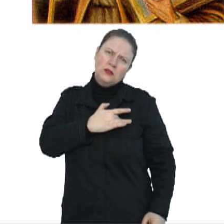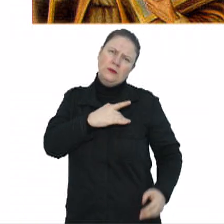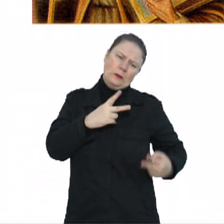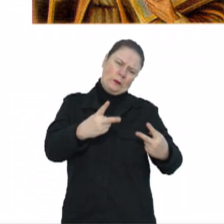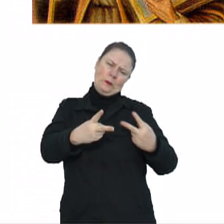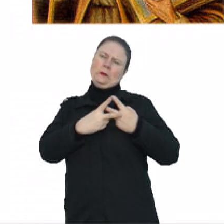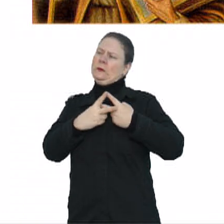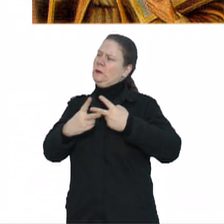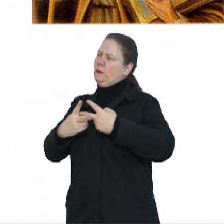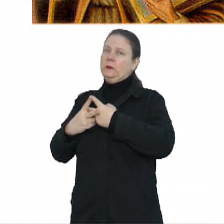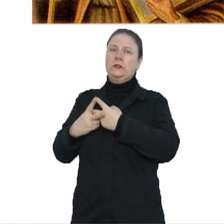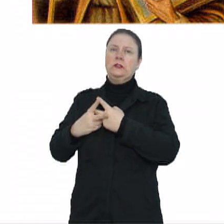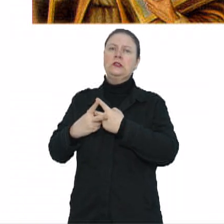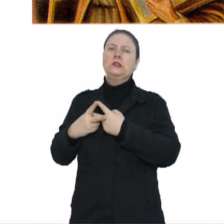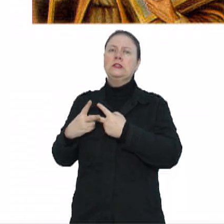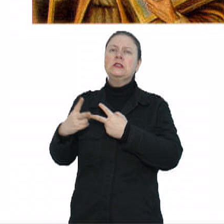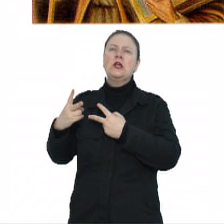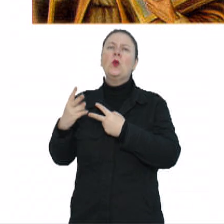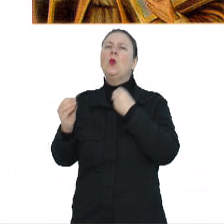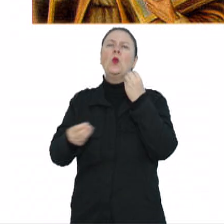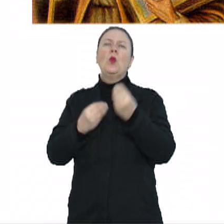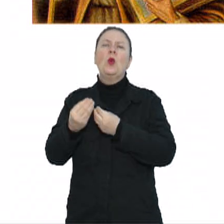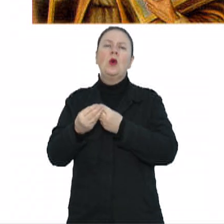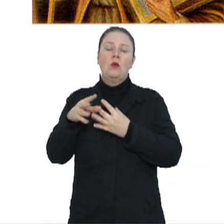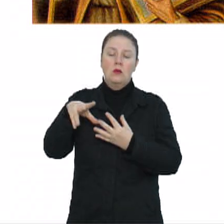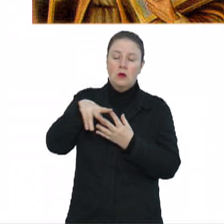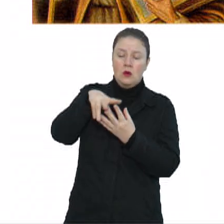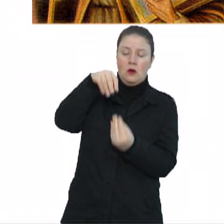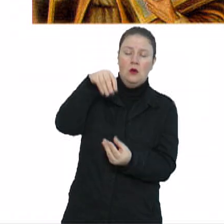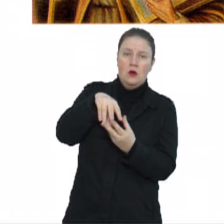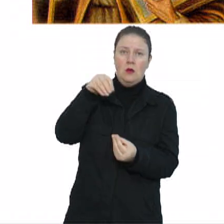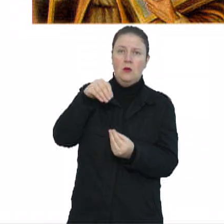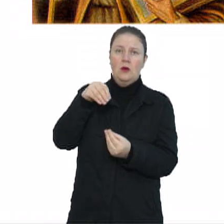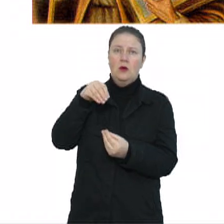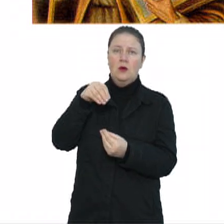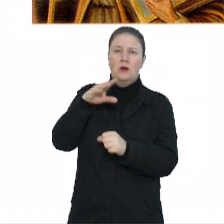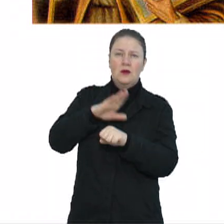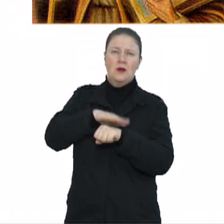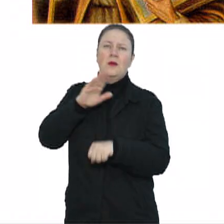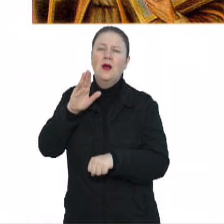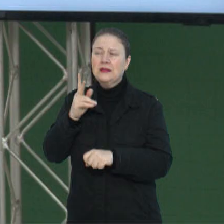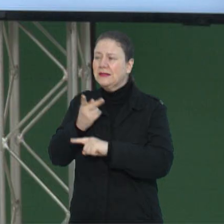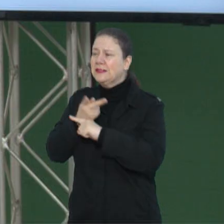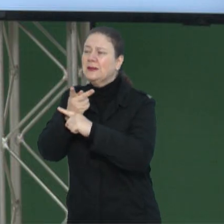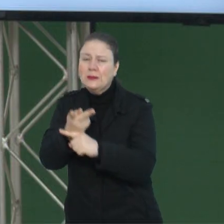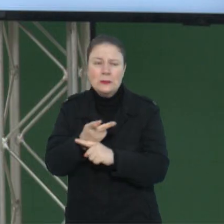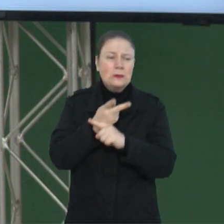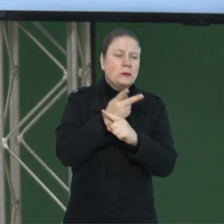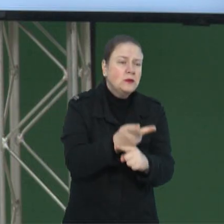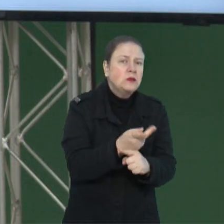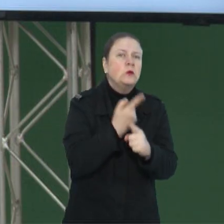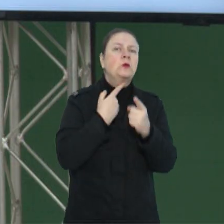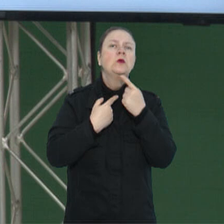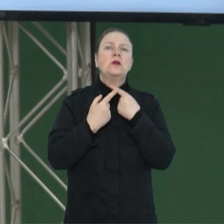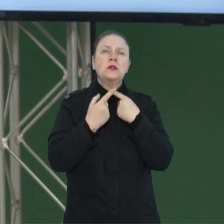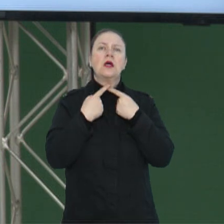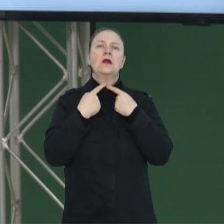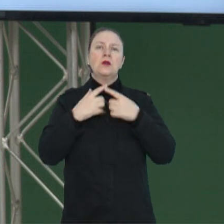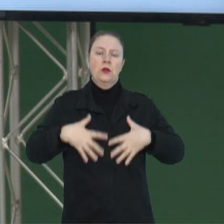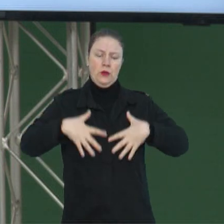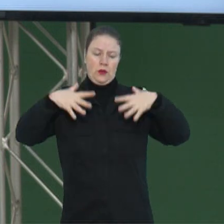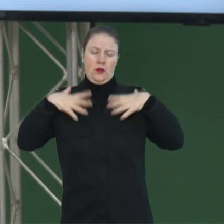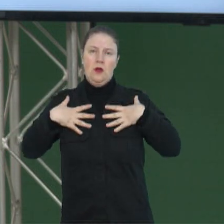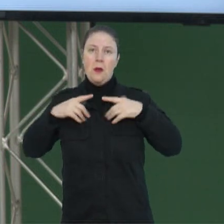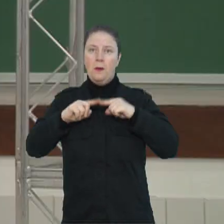gente vai tentando suprir os desejos do corpo, só que enquanto mais tentamos suprir os desejos do corpo, mais nos afastamos do